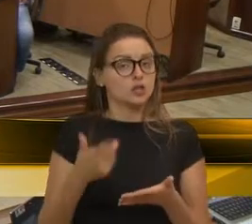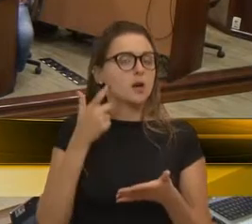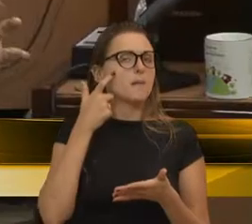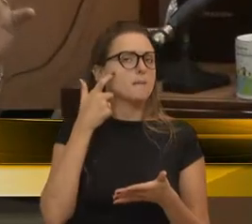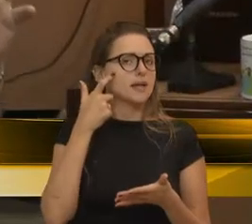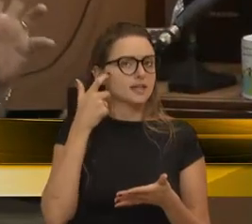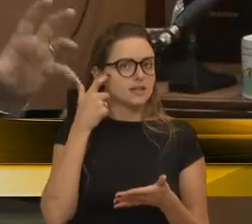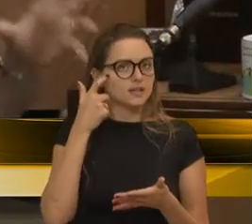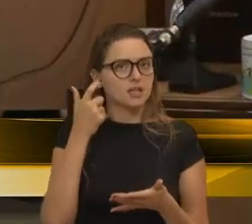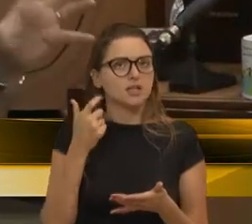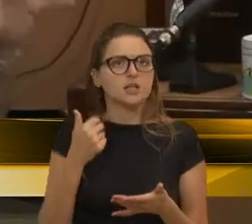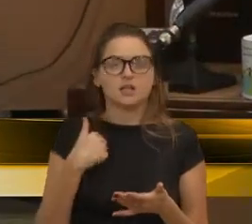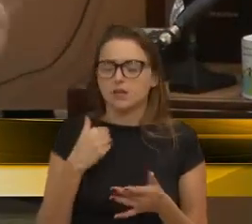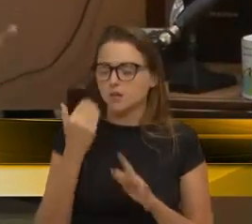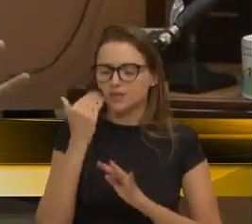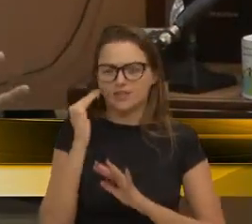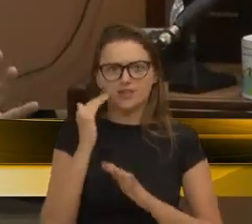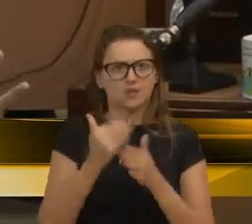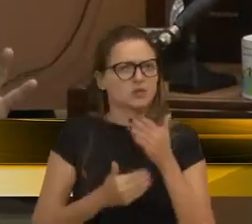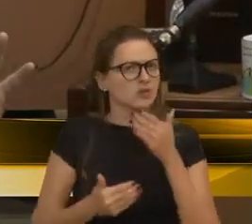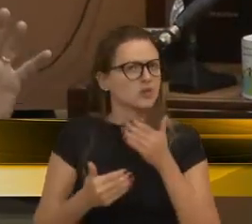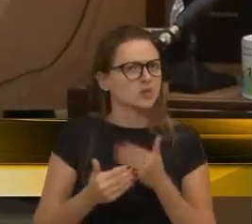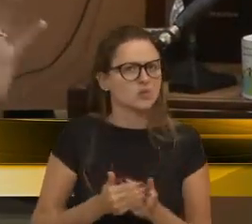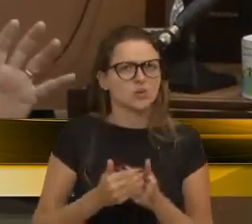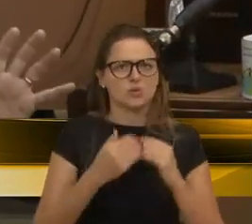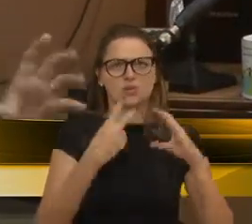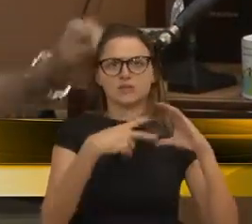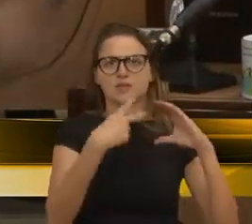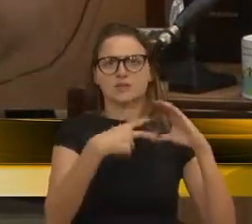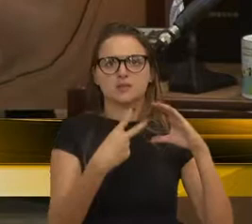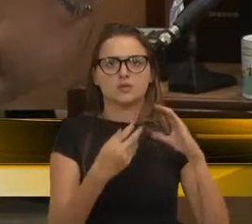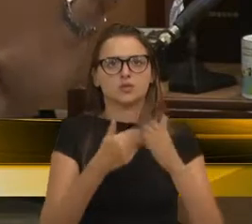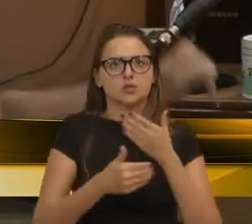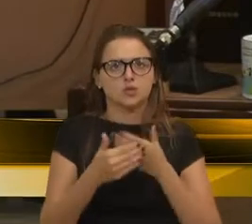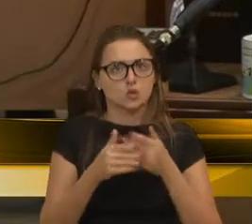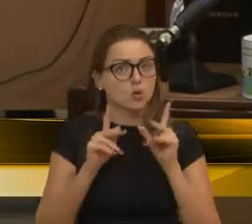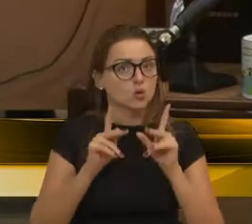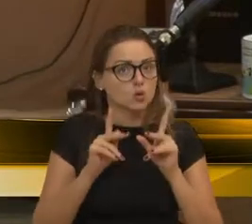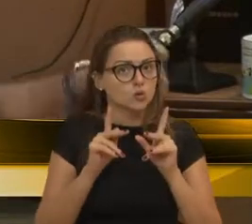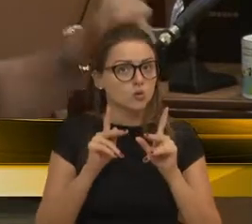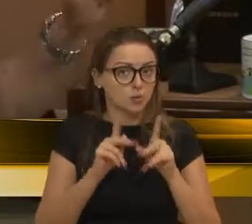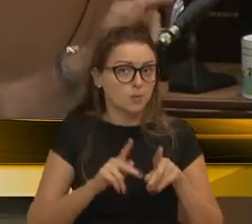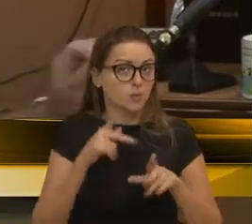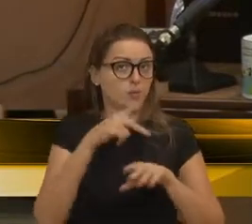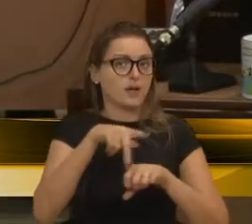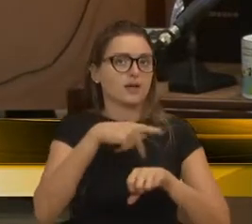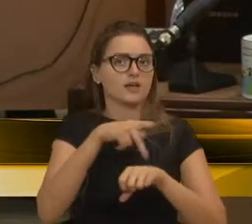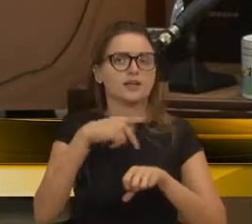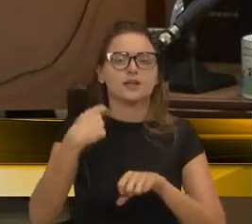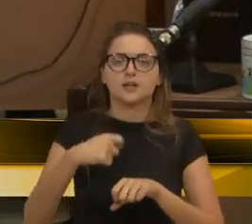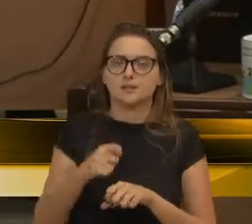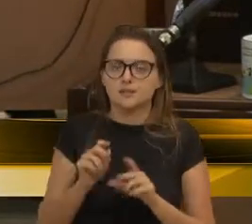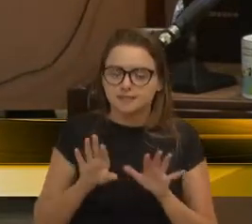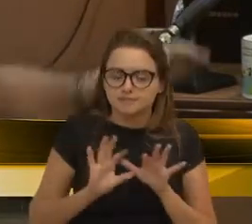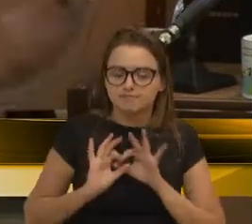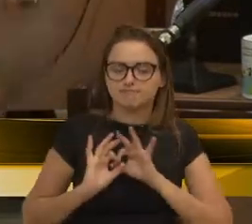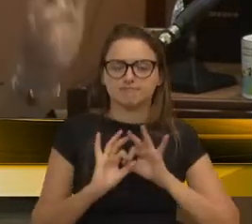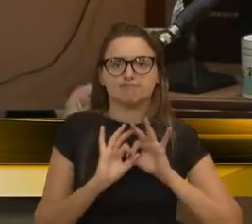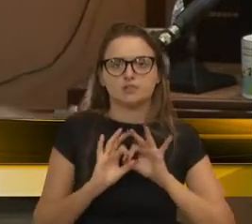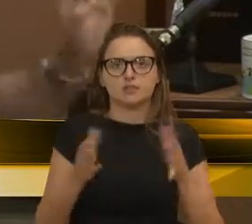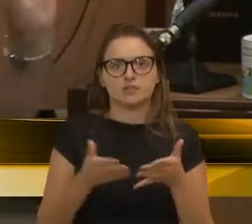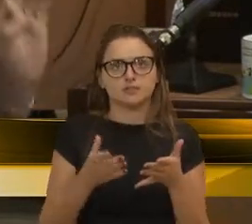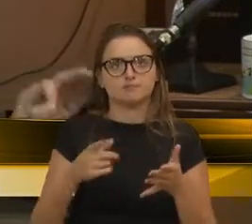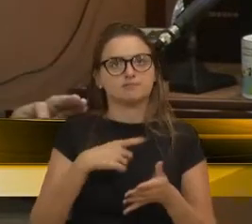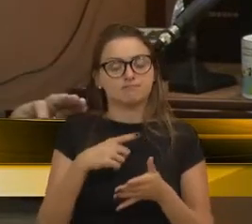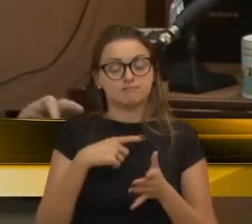pensava que, entendo que todas as casas parlamentares do país, de casa de vereadores, precisam estar unidas nesse momento. Nós temos uma